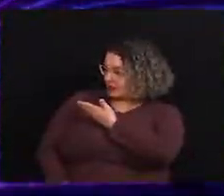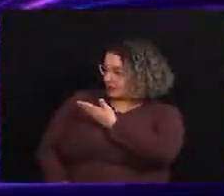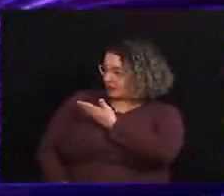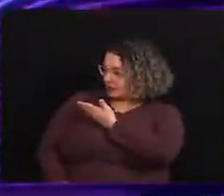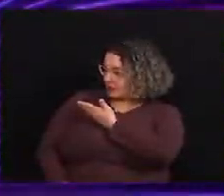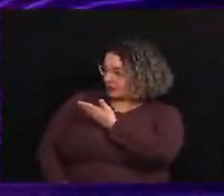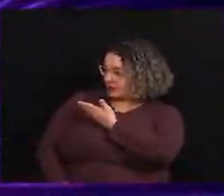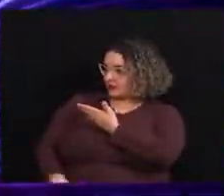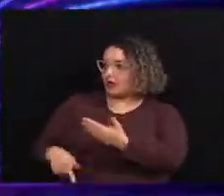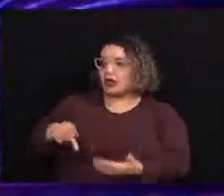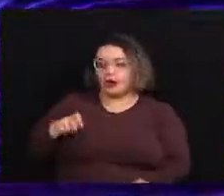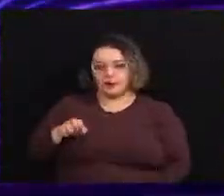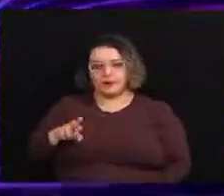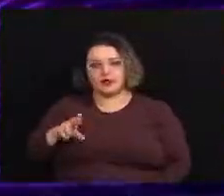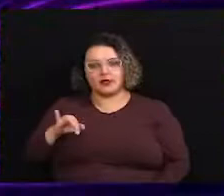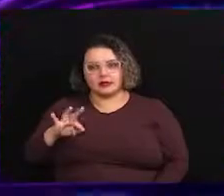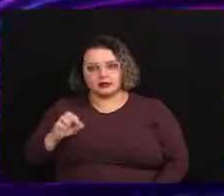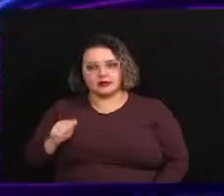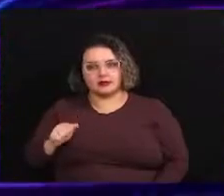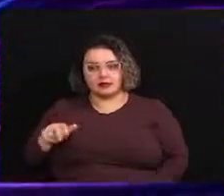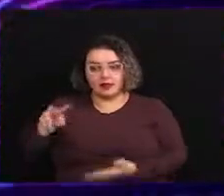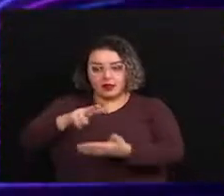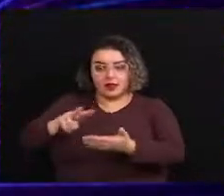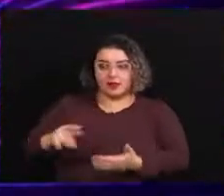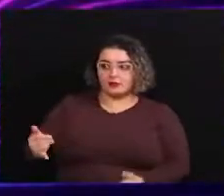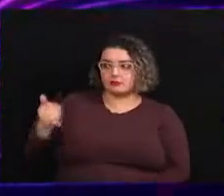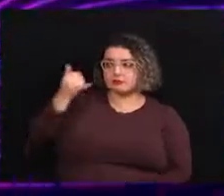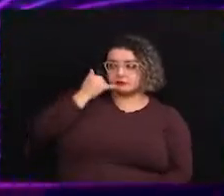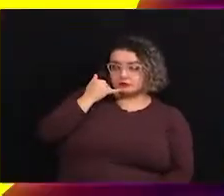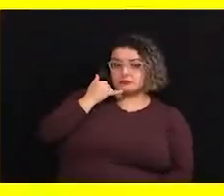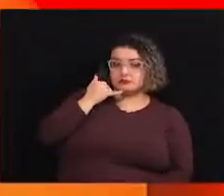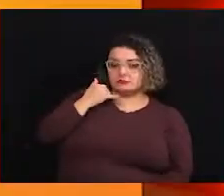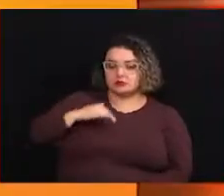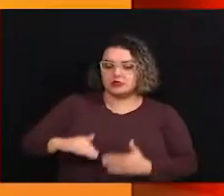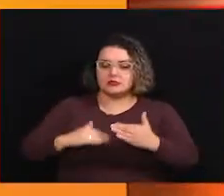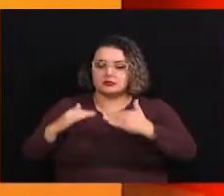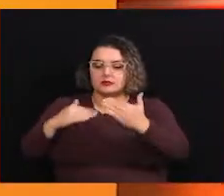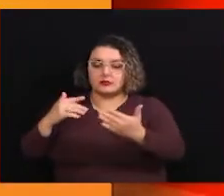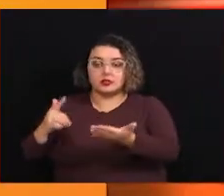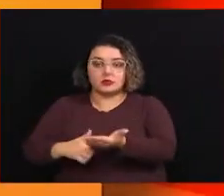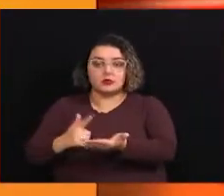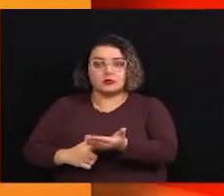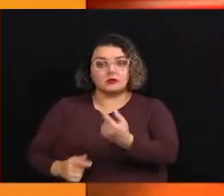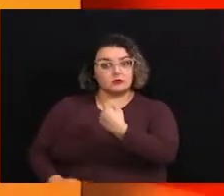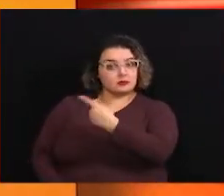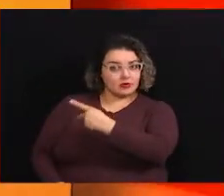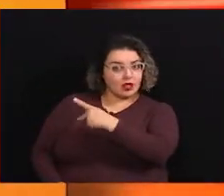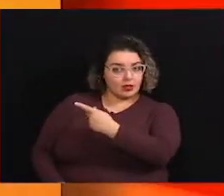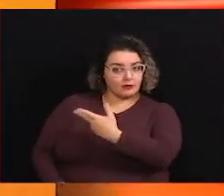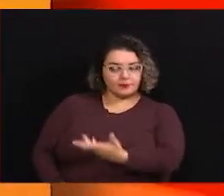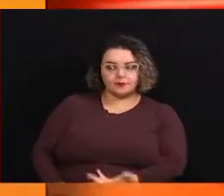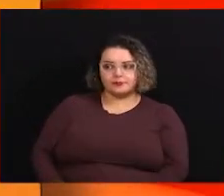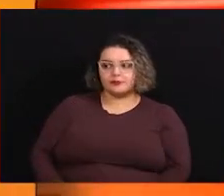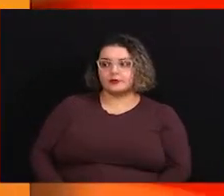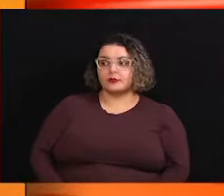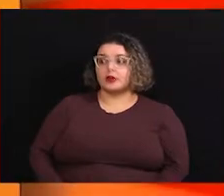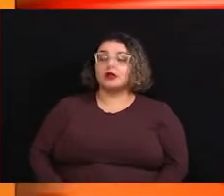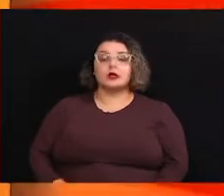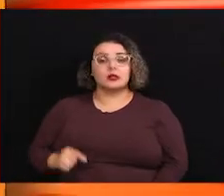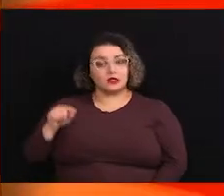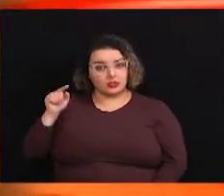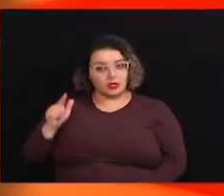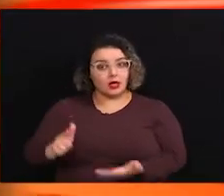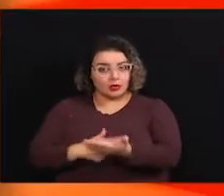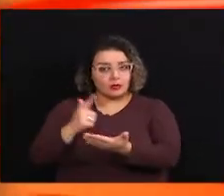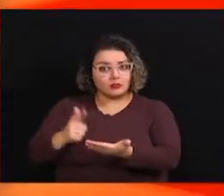que a perita criminal leu e me entrou em contato para que eu pudesse desenvolver o livro dela. E esse daqui